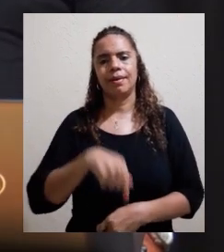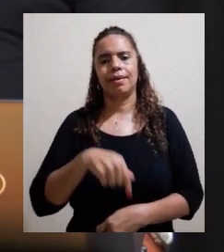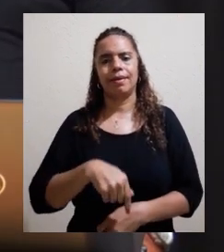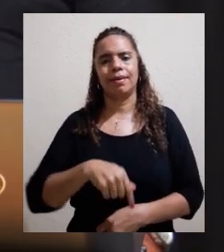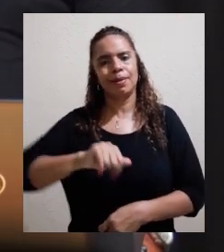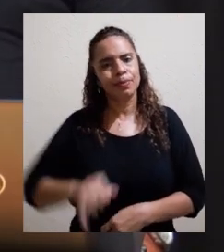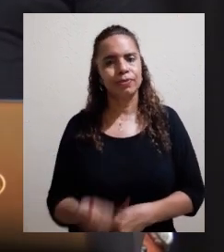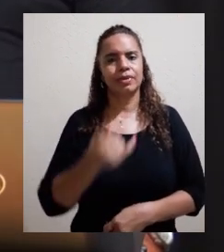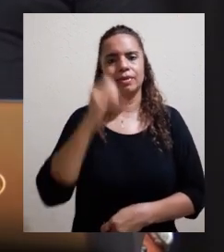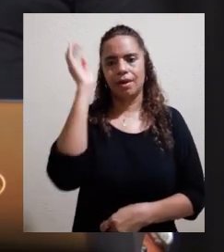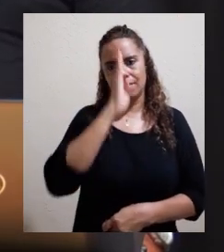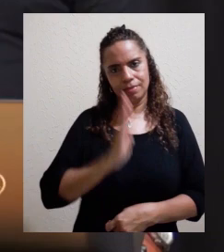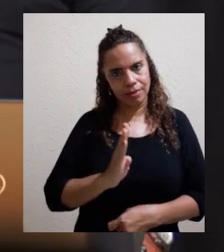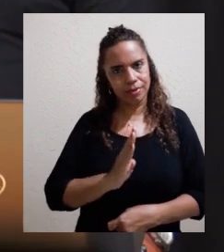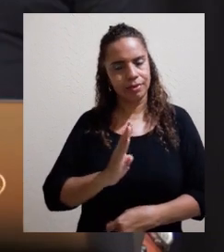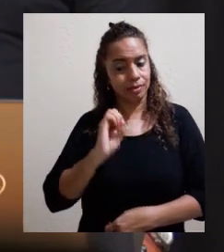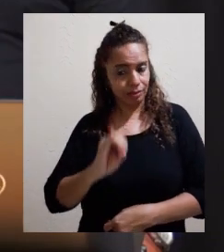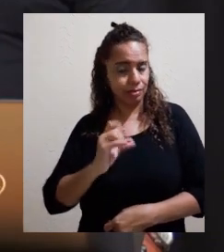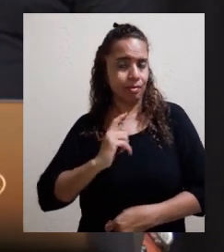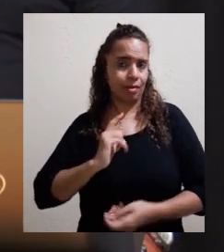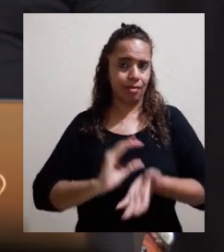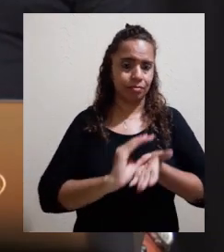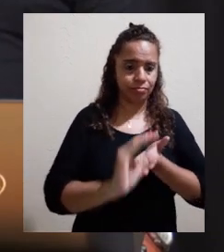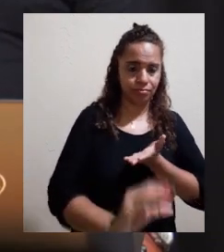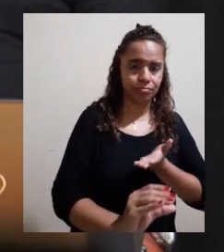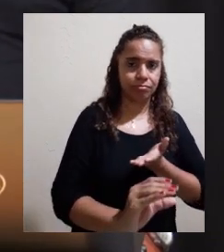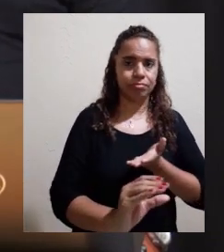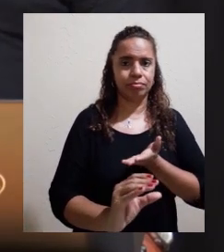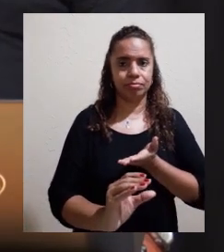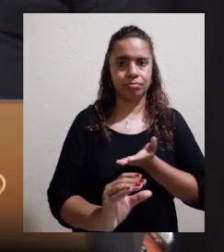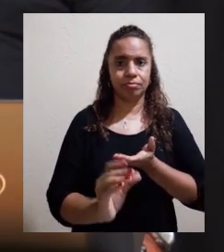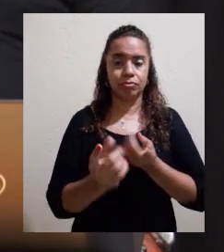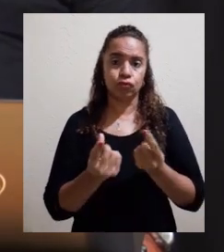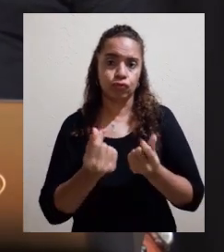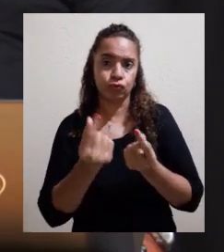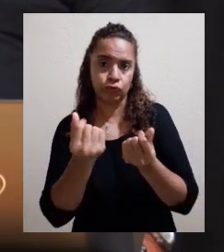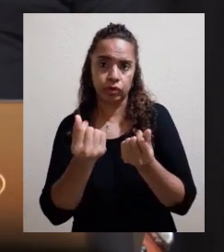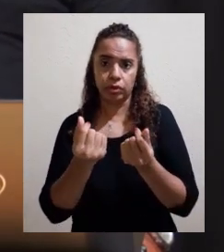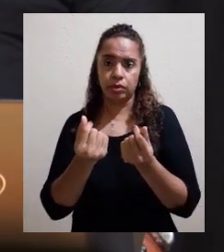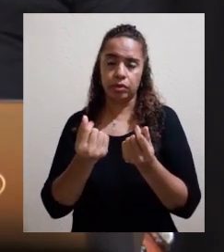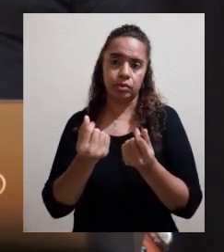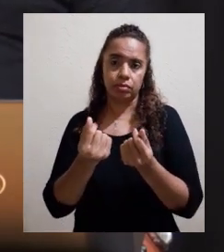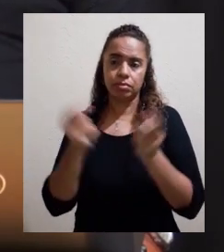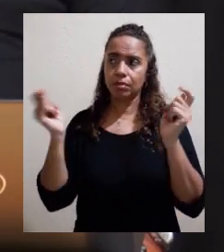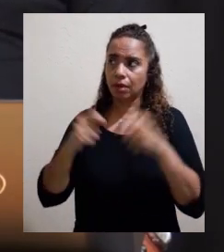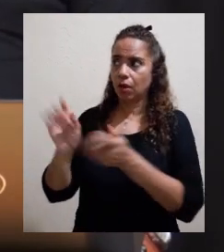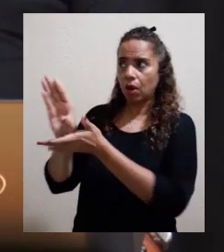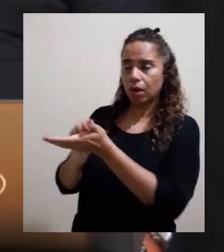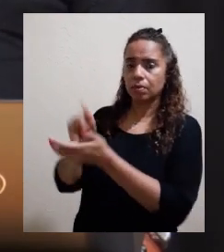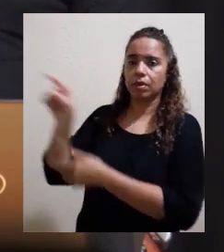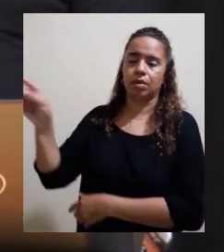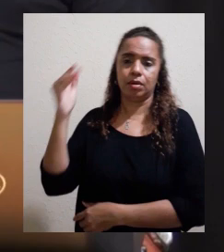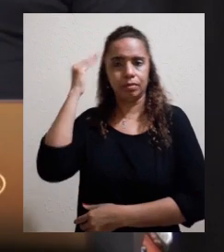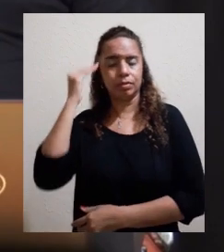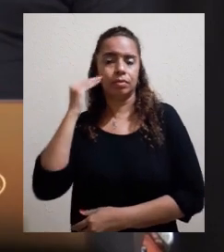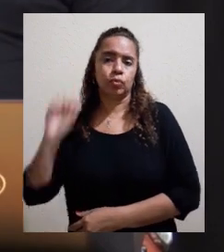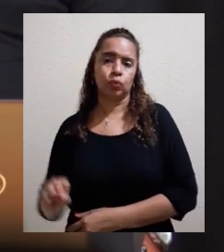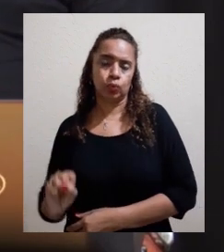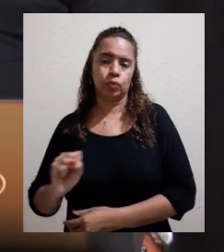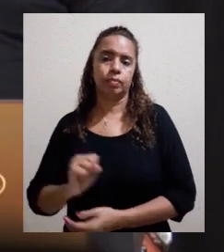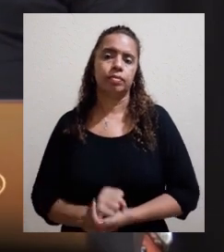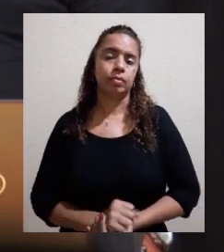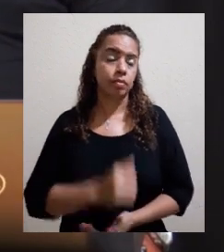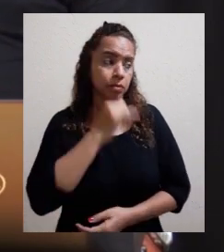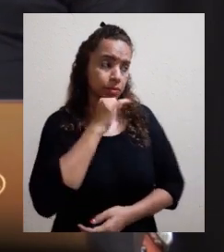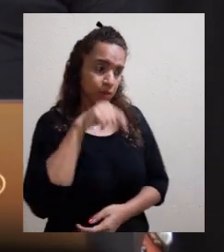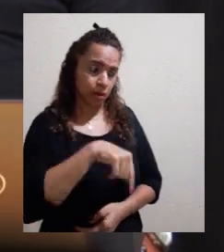ter aproveitado, né? Se a gente tivesse recurso para isso. Recurso, porque aí a gente vem entrando na questão do desenvolvimento científico no